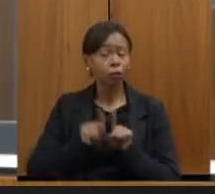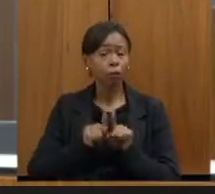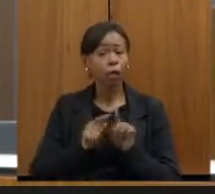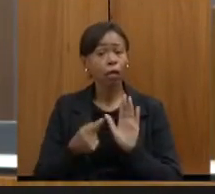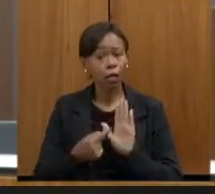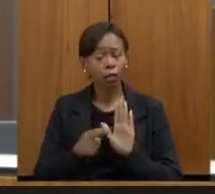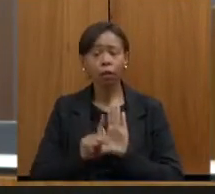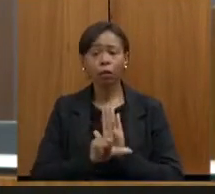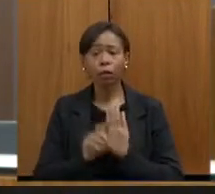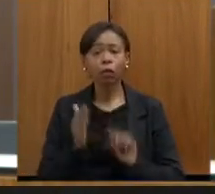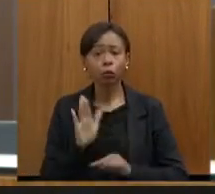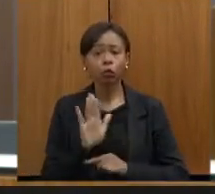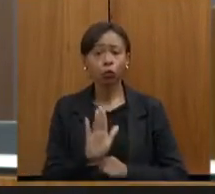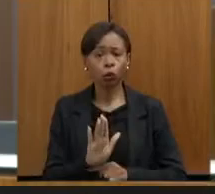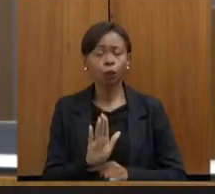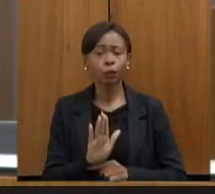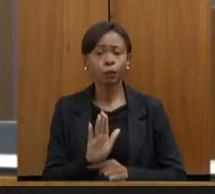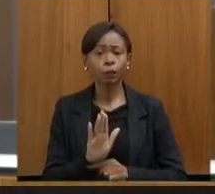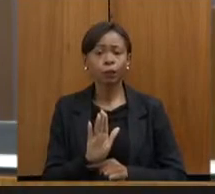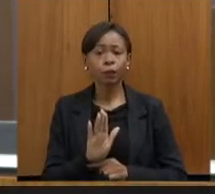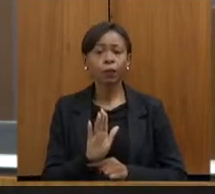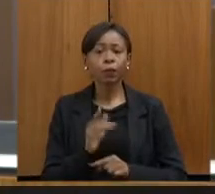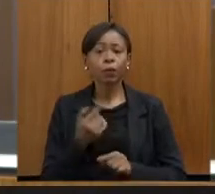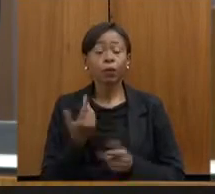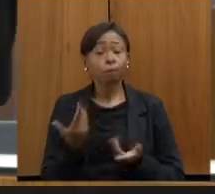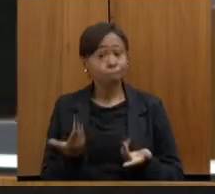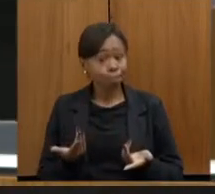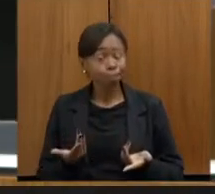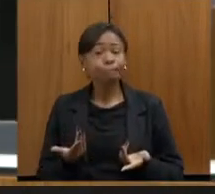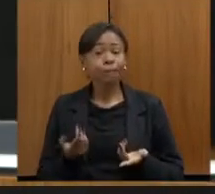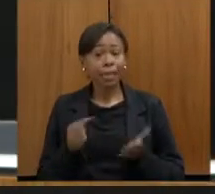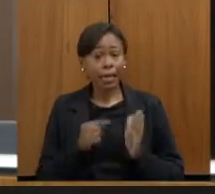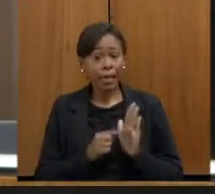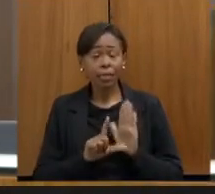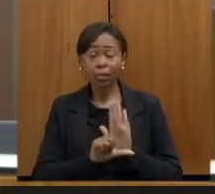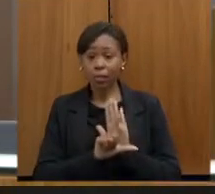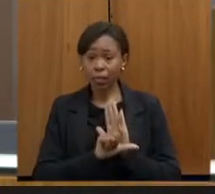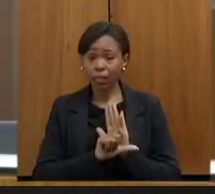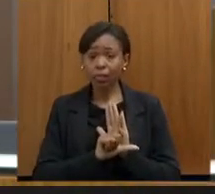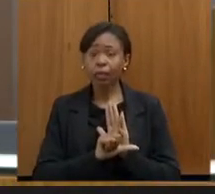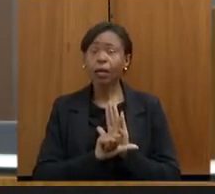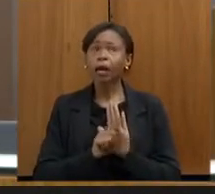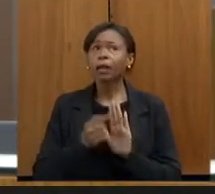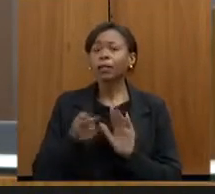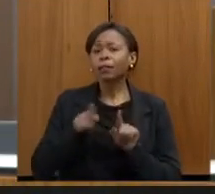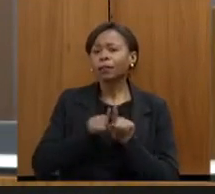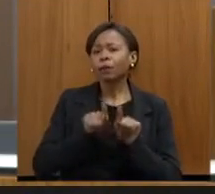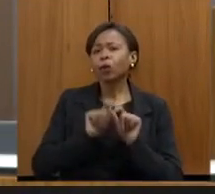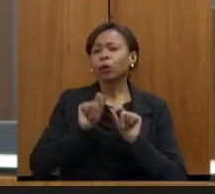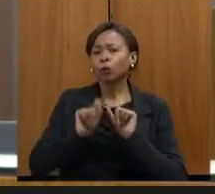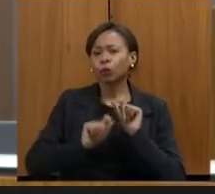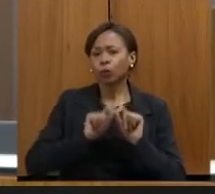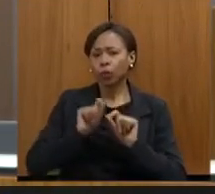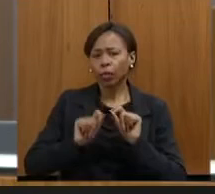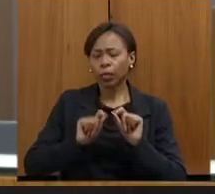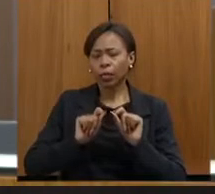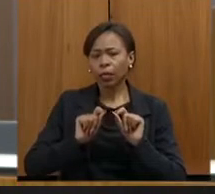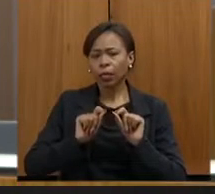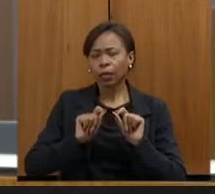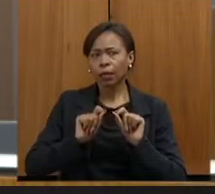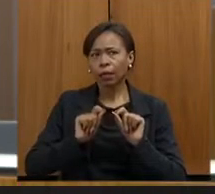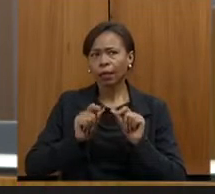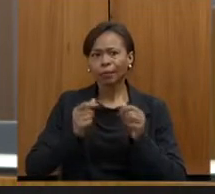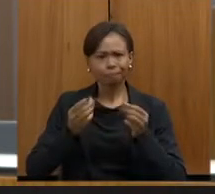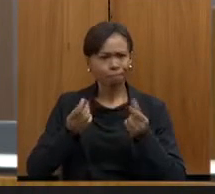a Lei 13.465, inclusive, ela traz, muito antenada com a